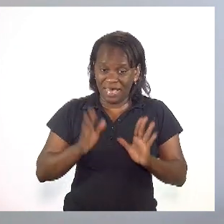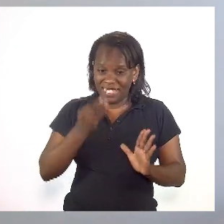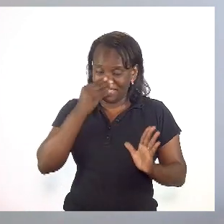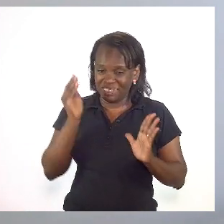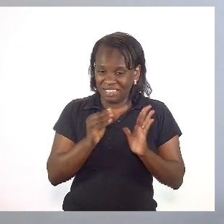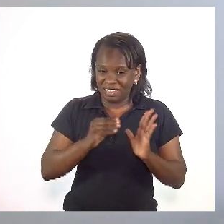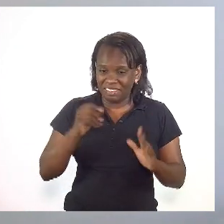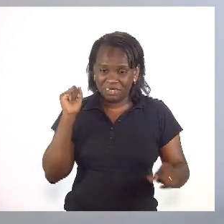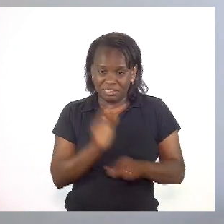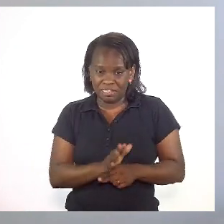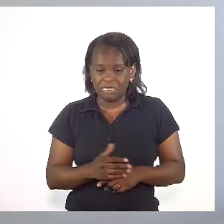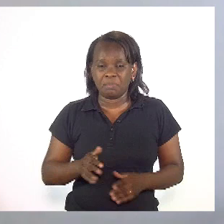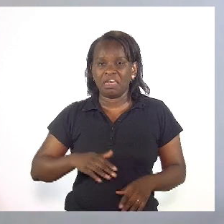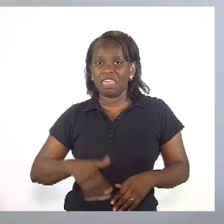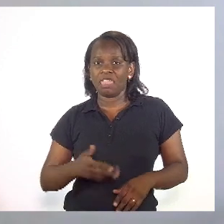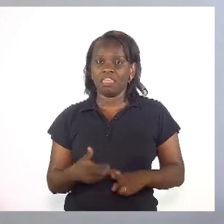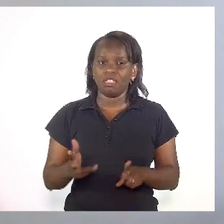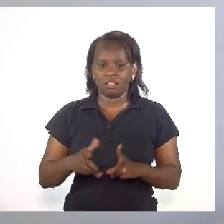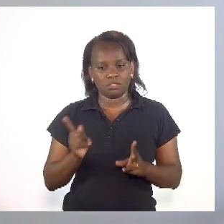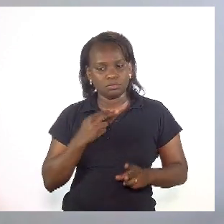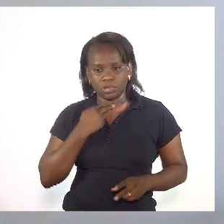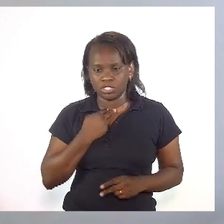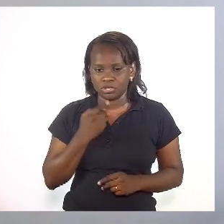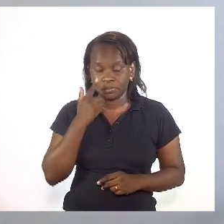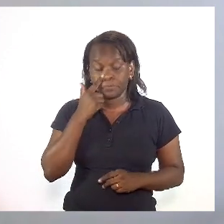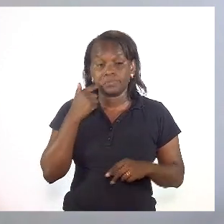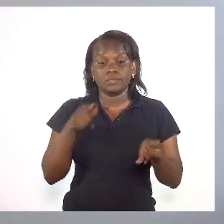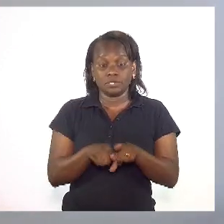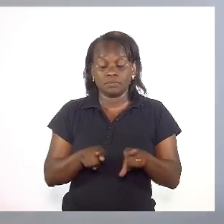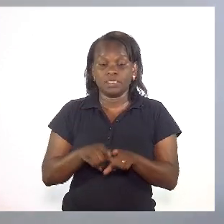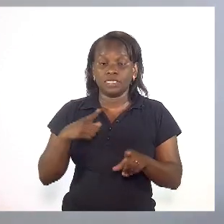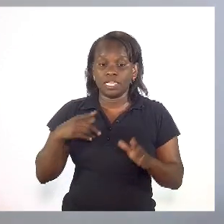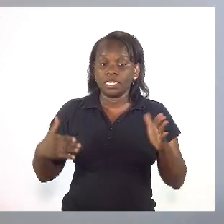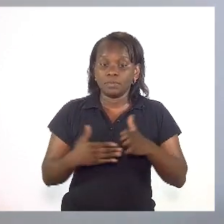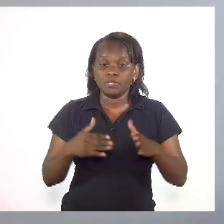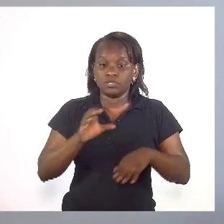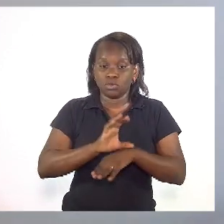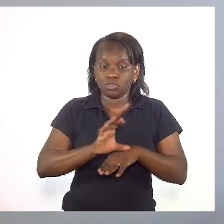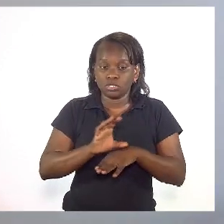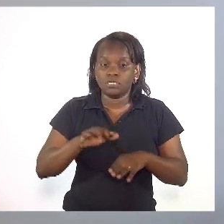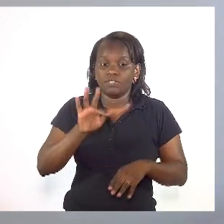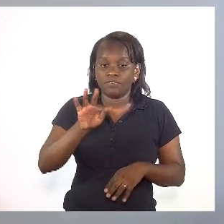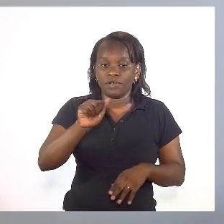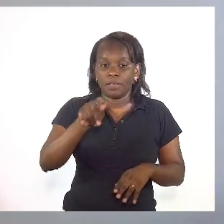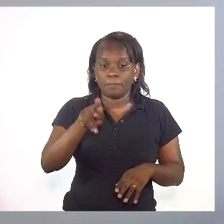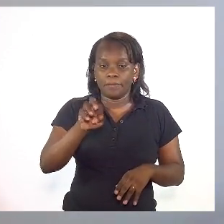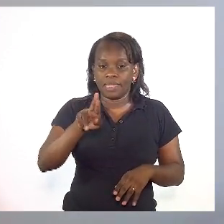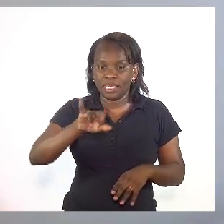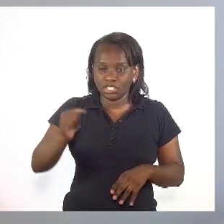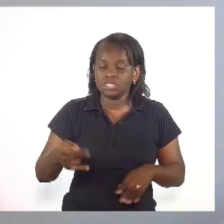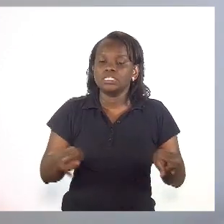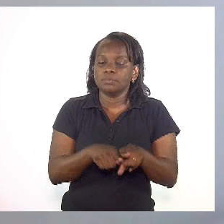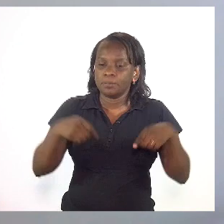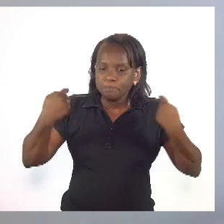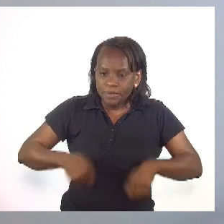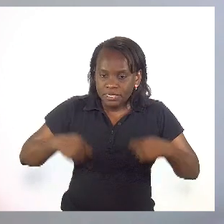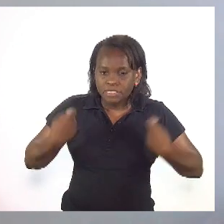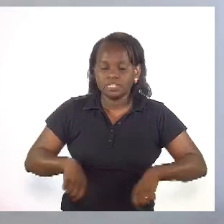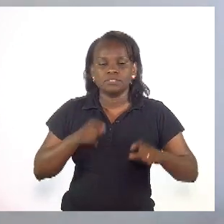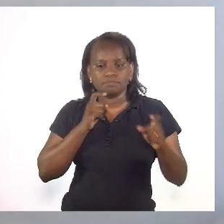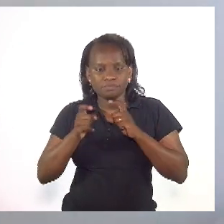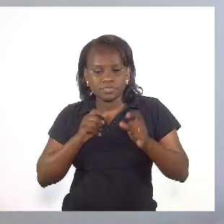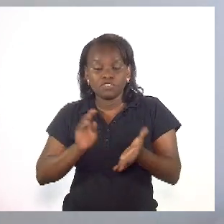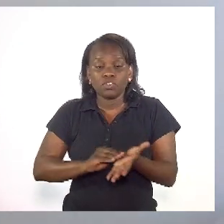e passar pano com isso que não pode. Nós também temos o limite constitucional da FAPERJ, que precisa também ser discutido,